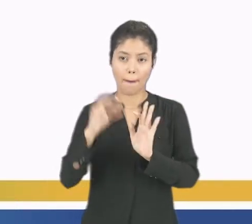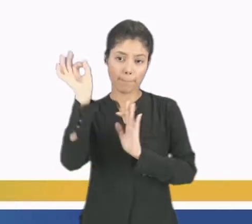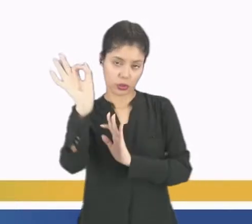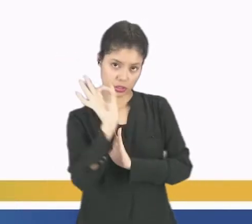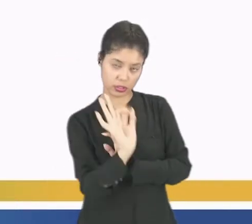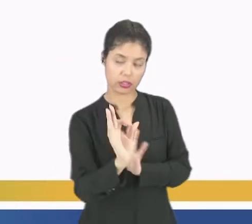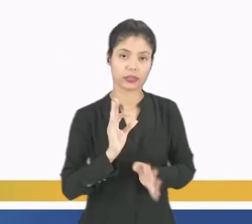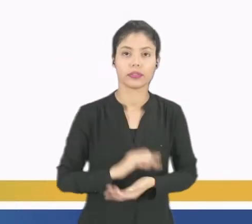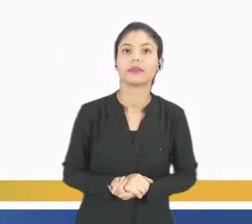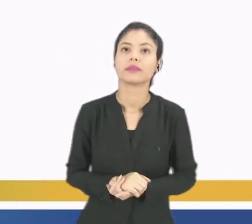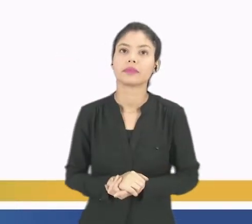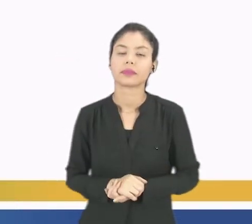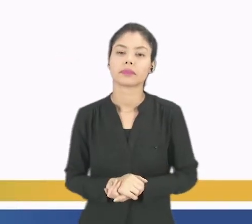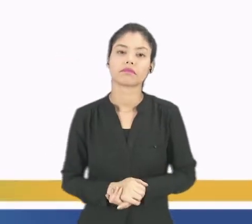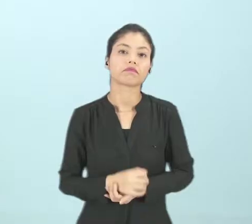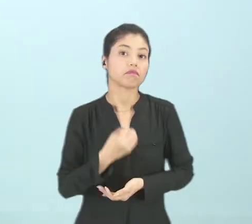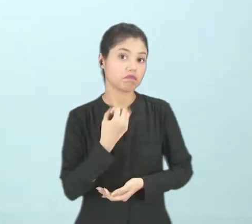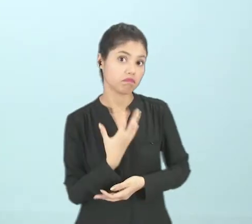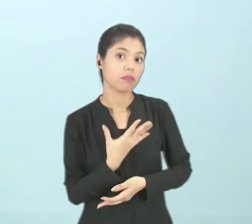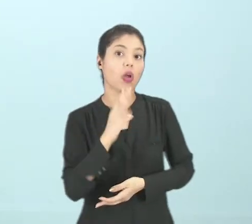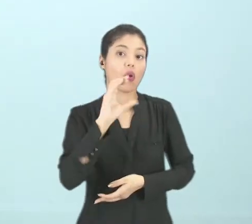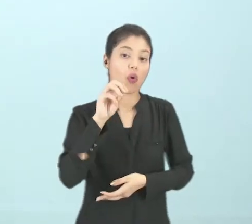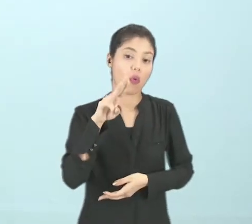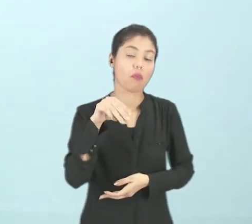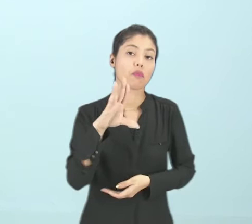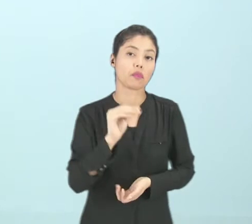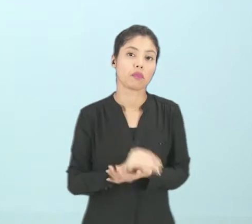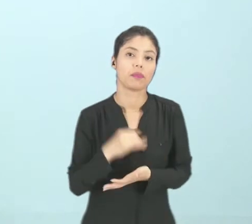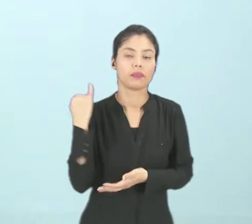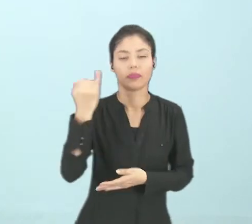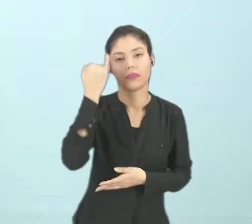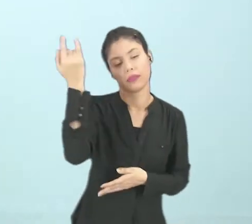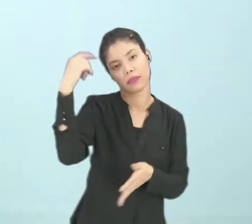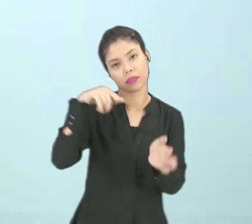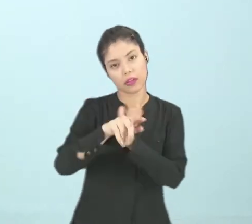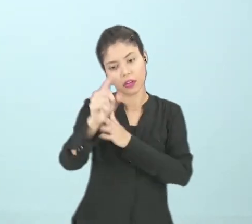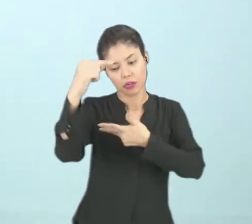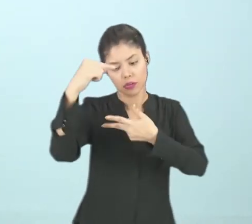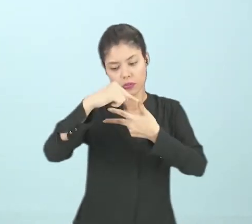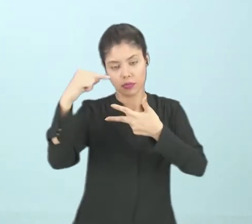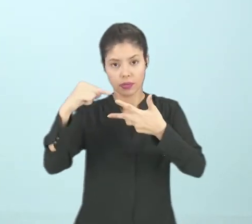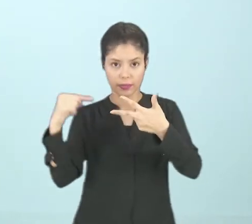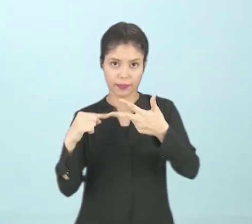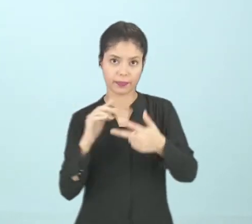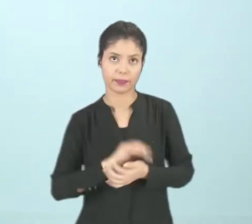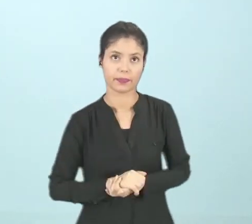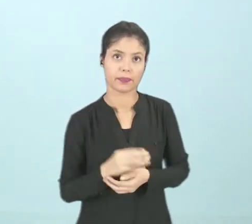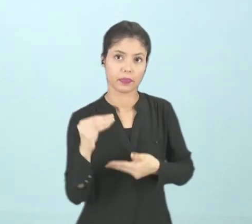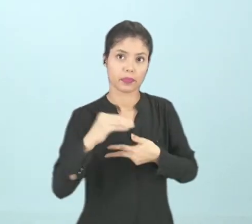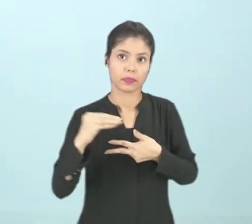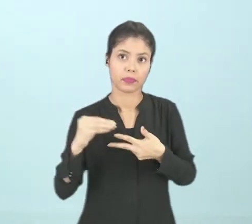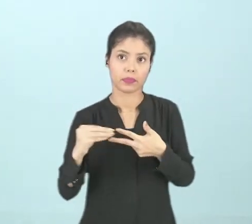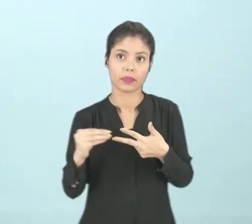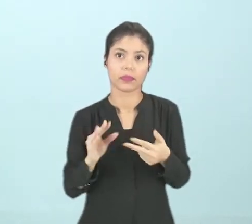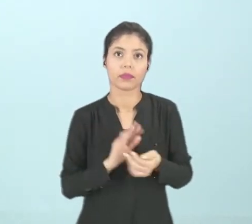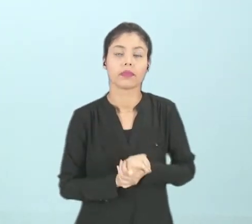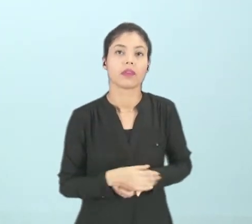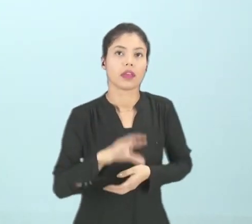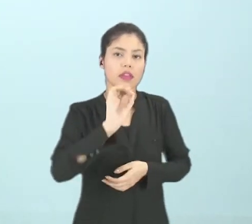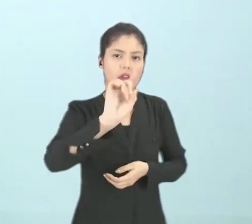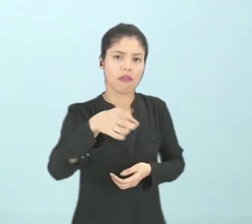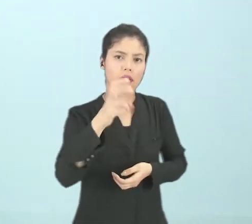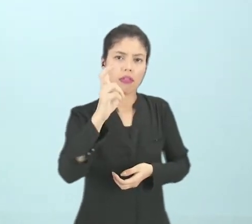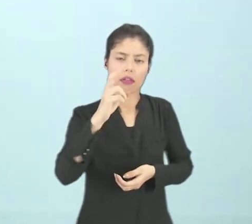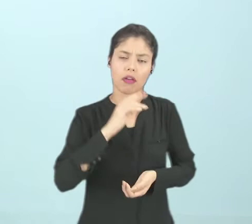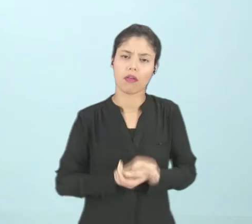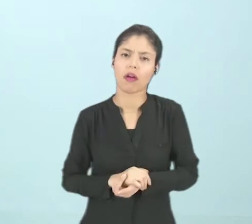porcentagem. E isso é bastante comum, principalmente nas questões do Enem. Veja, 0,5,